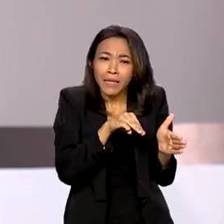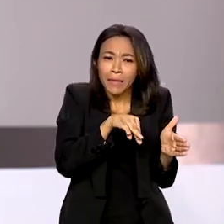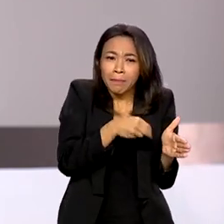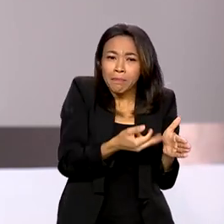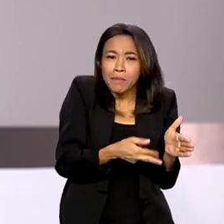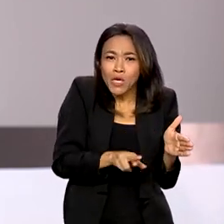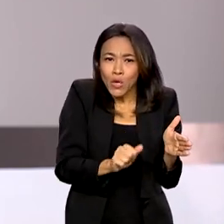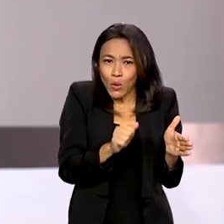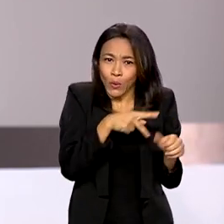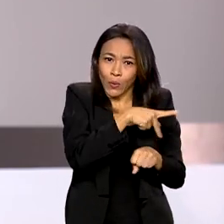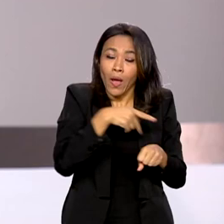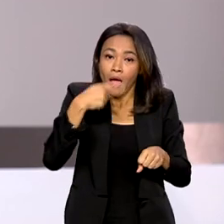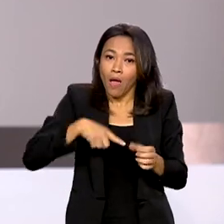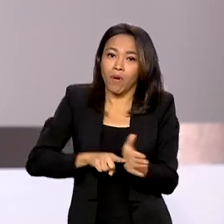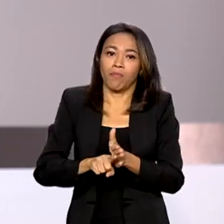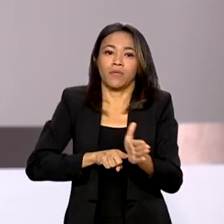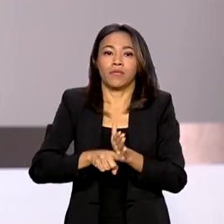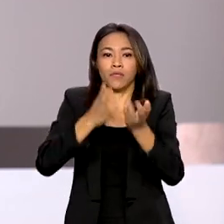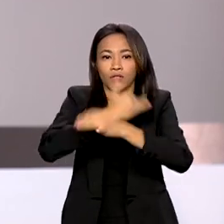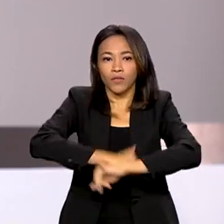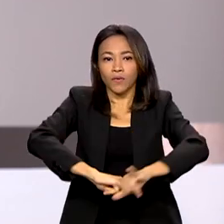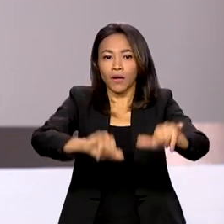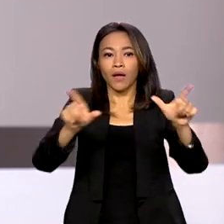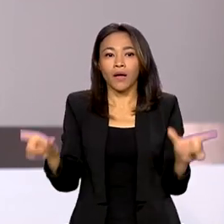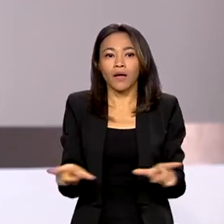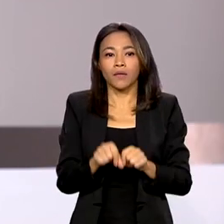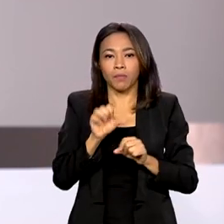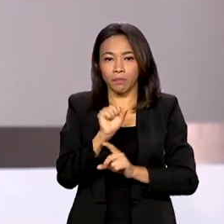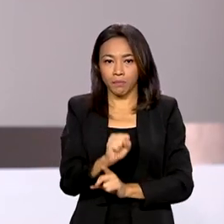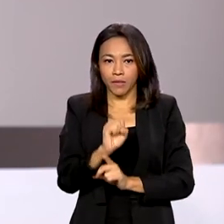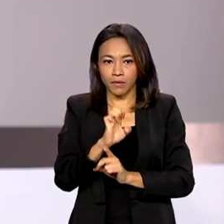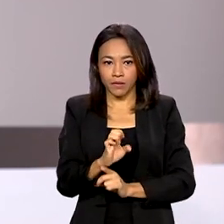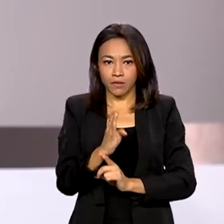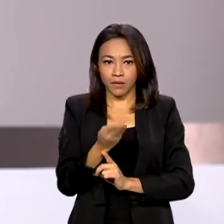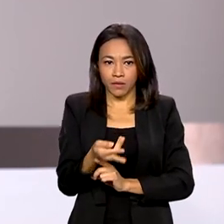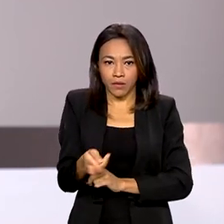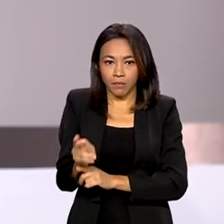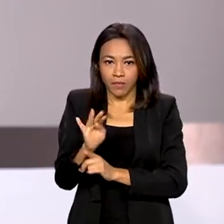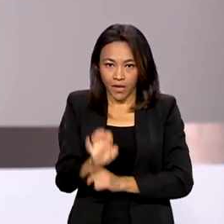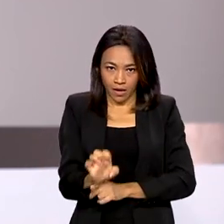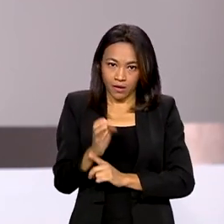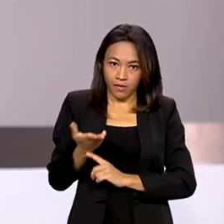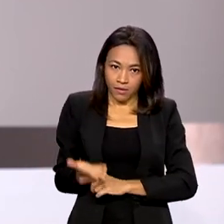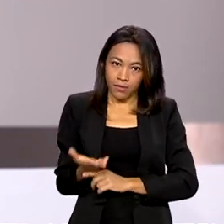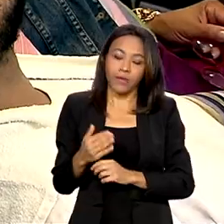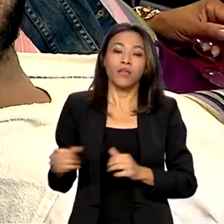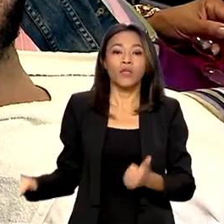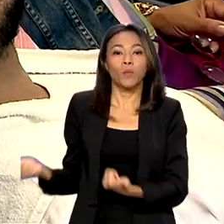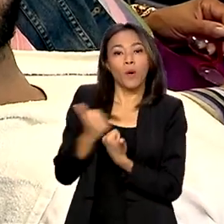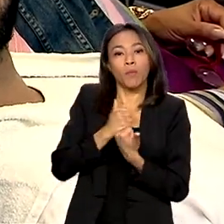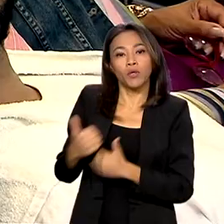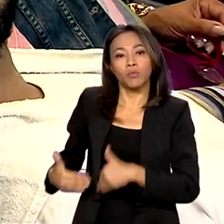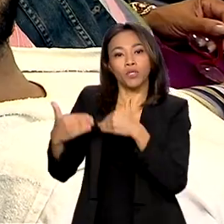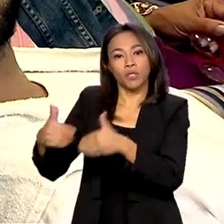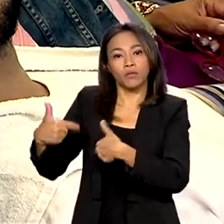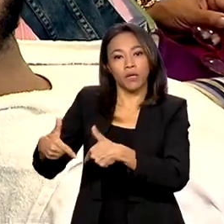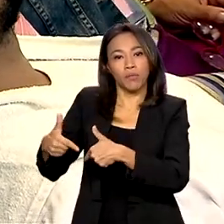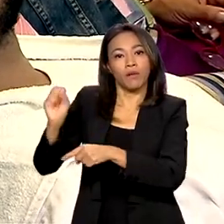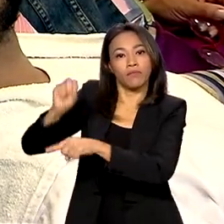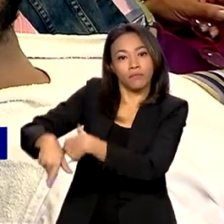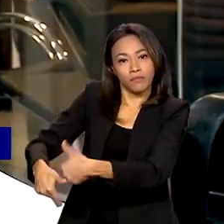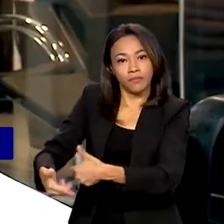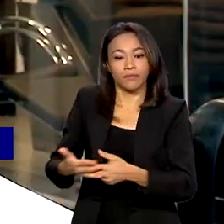é o que revela um estudo feito pelo Sebrae com dados do Ministério do Trabalho e Emprego de Janeiro a Maio